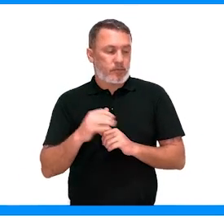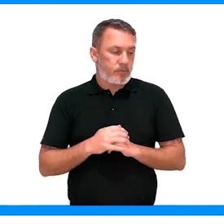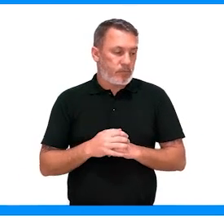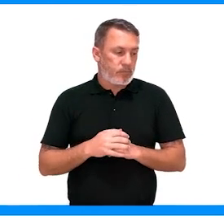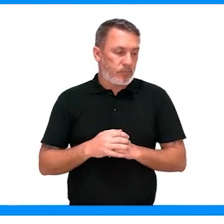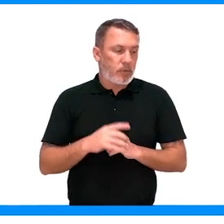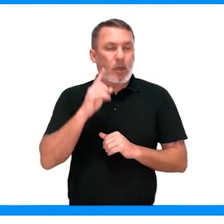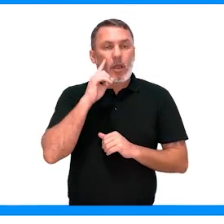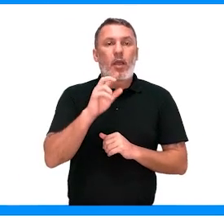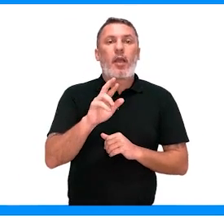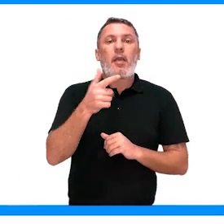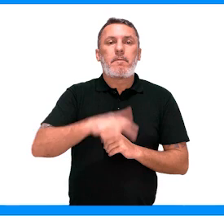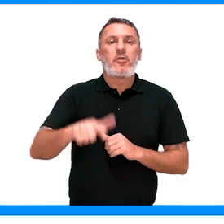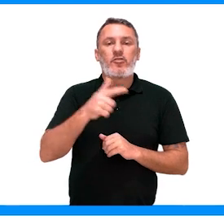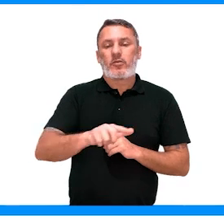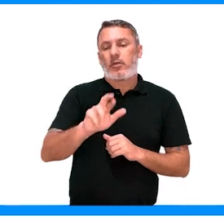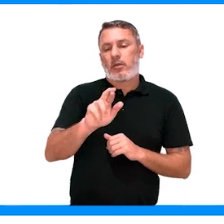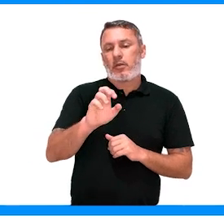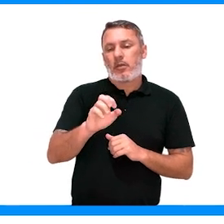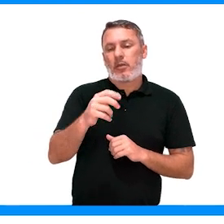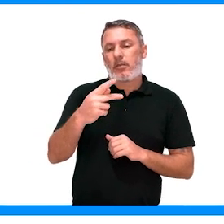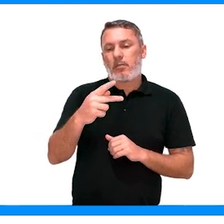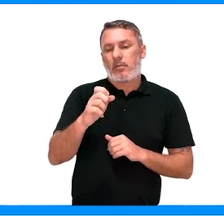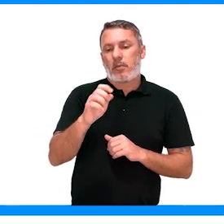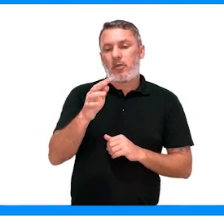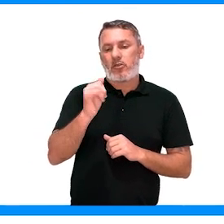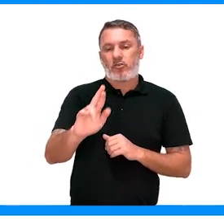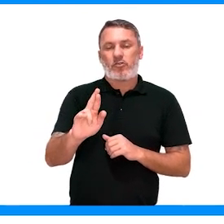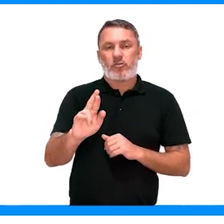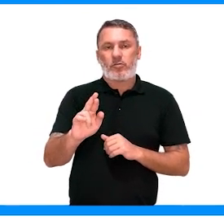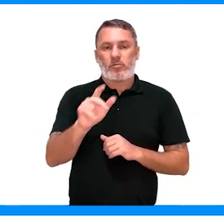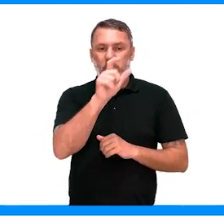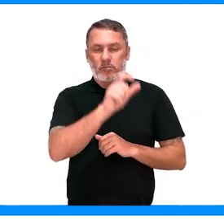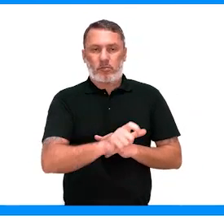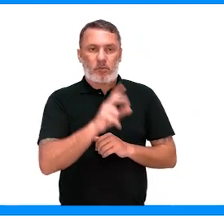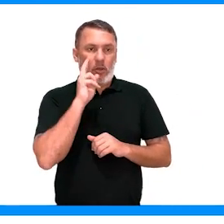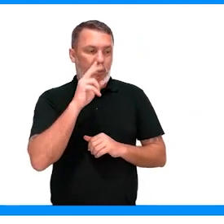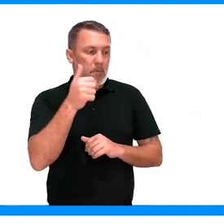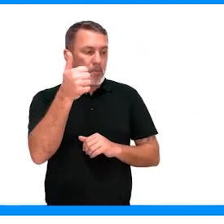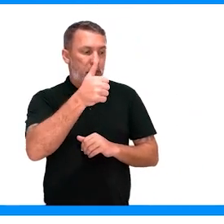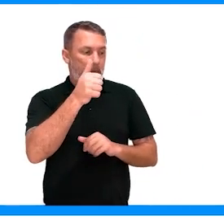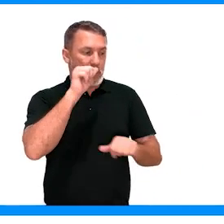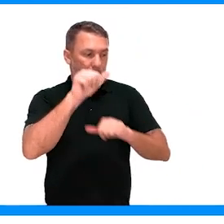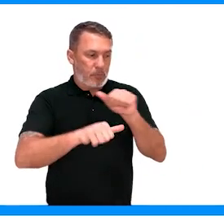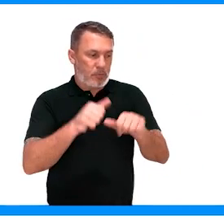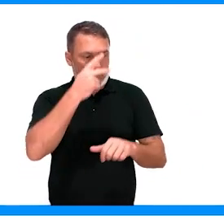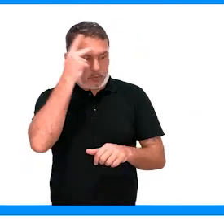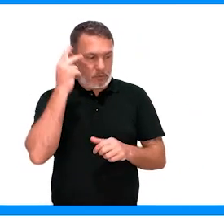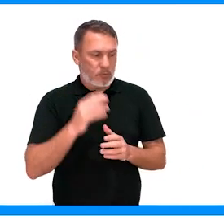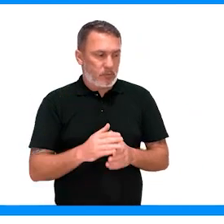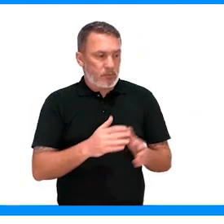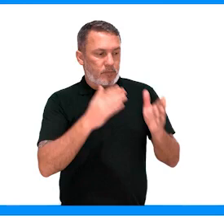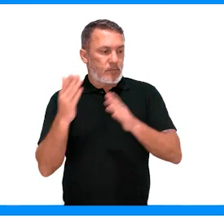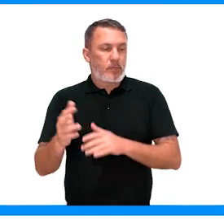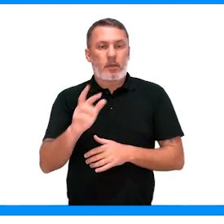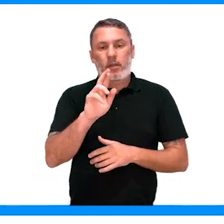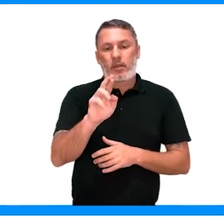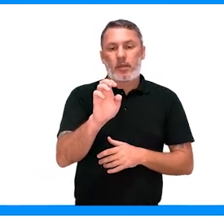yo repito, tú repites, él repite, nosotros repetimos, vosotros repetís, ellos